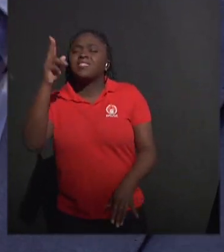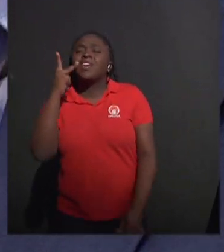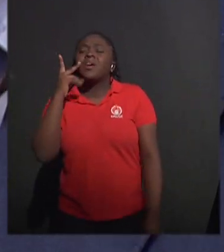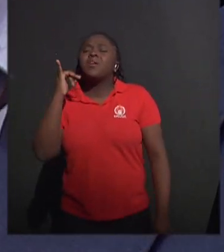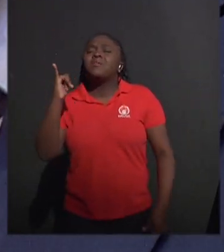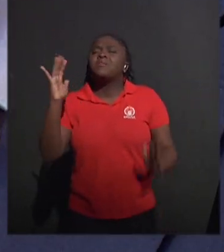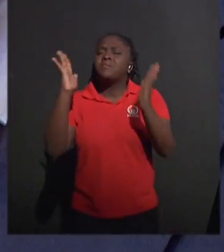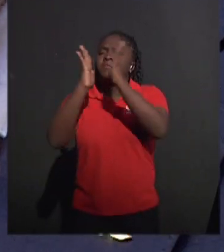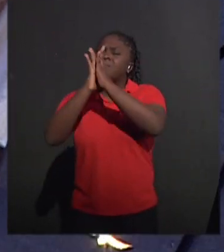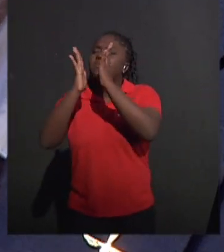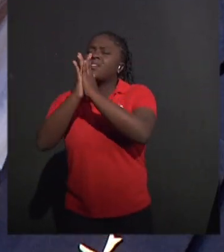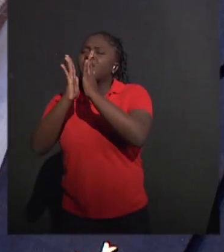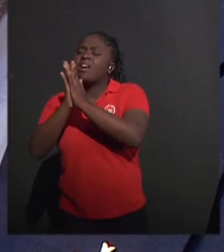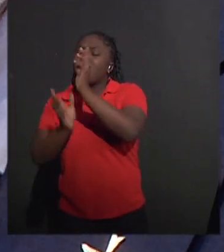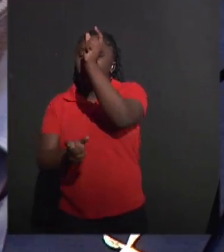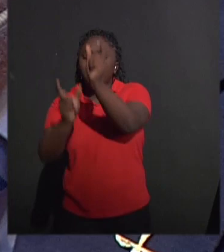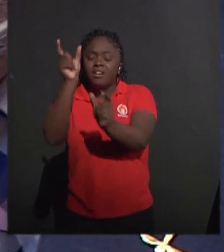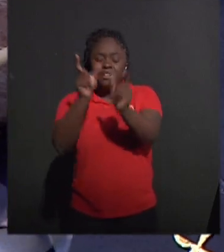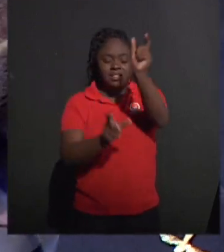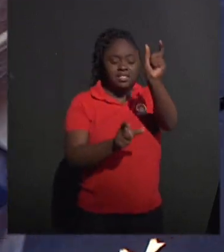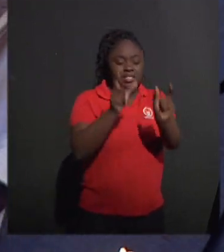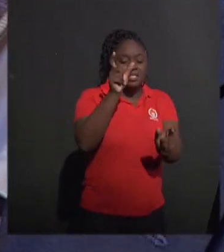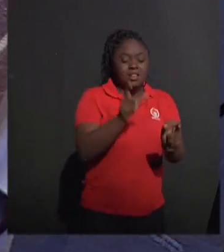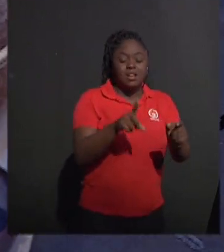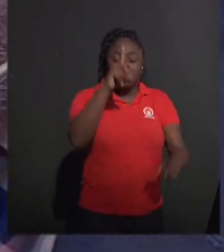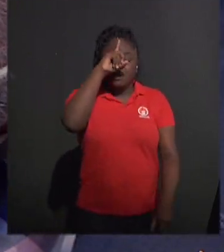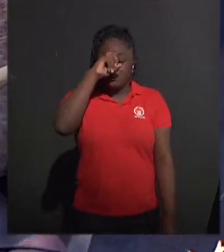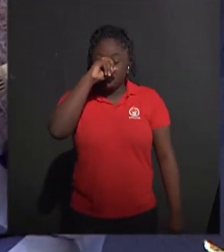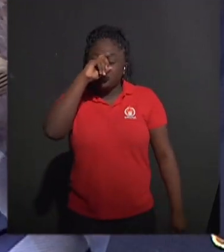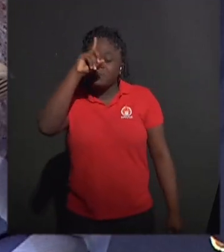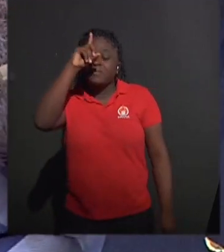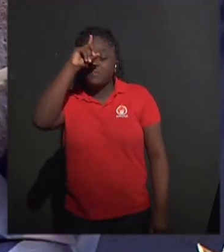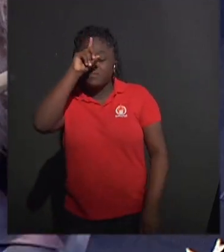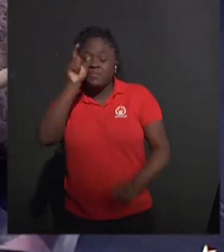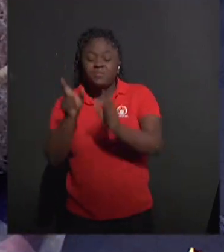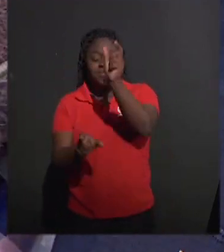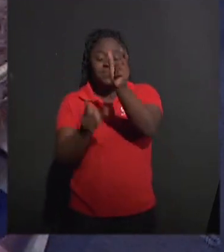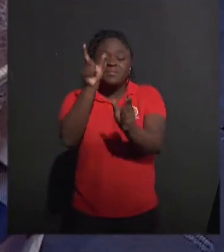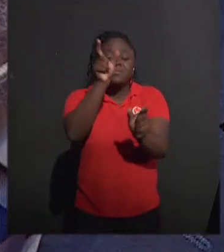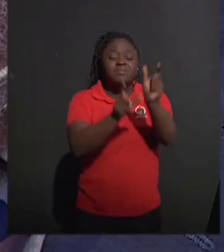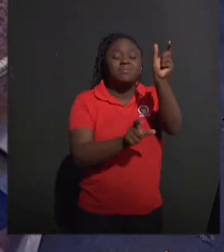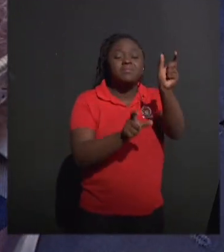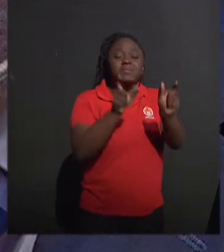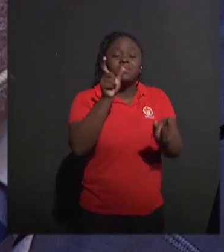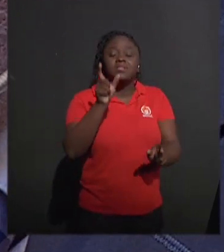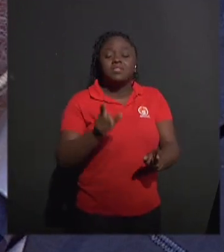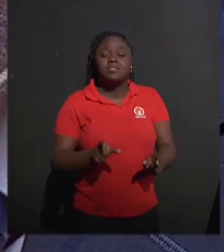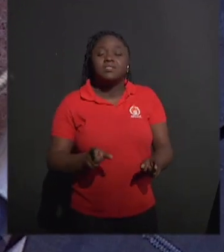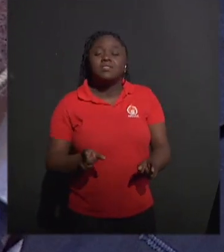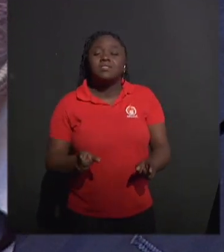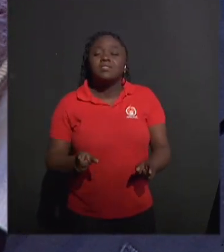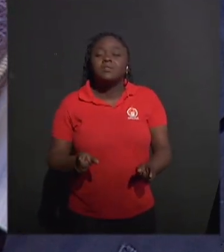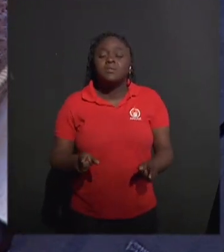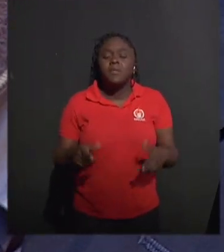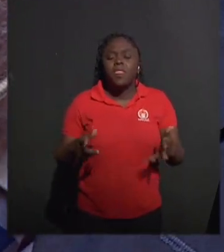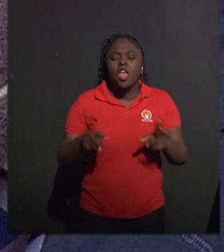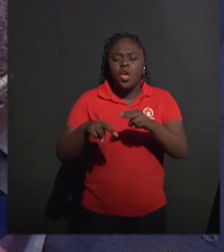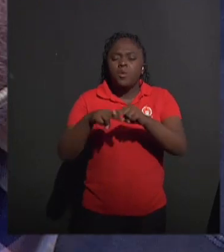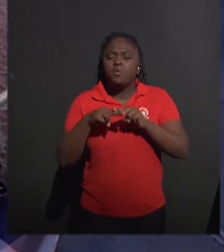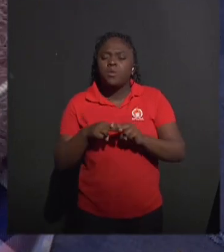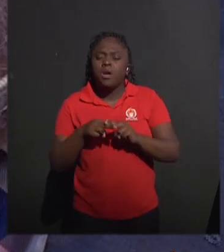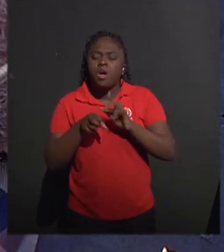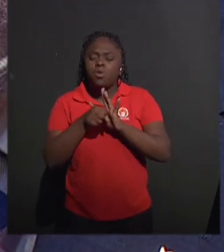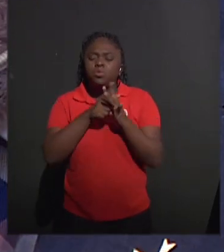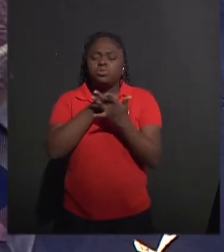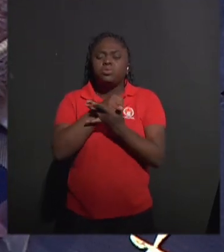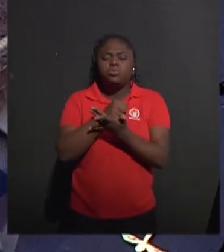Pai, pessoas, ó Pai, que estão hospitalizadas, pessoas, ó Pai, que o maldito coronavírus